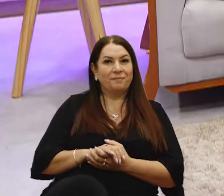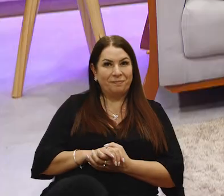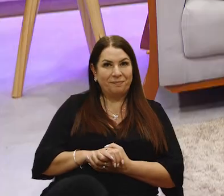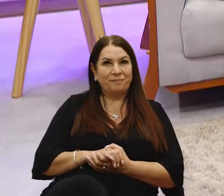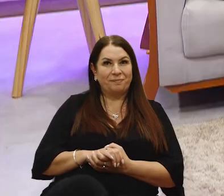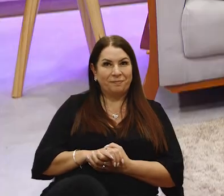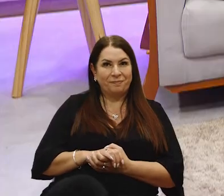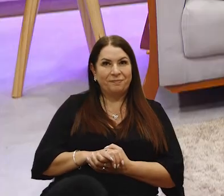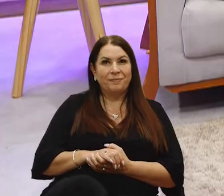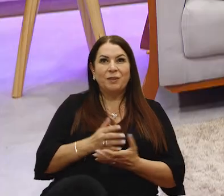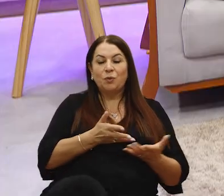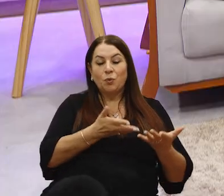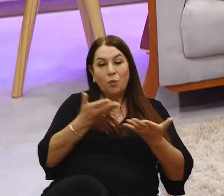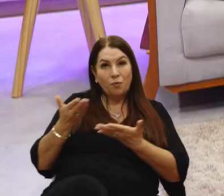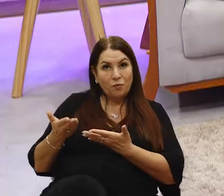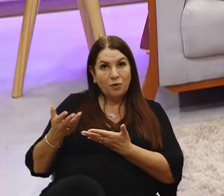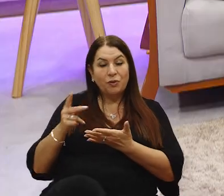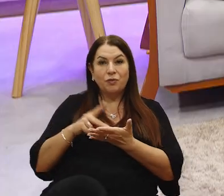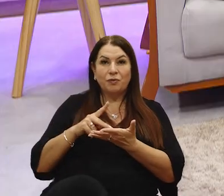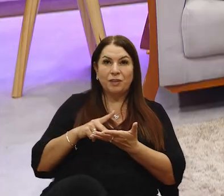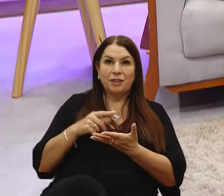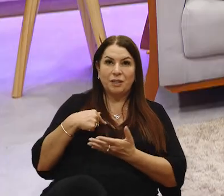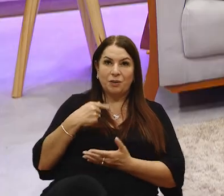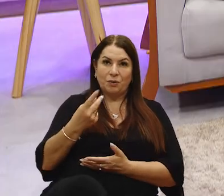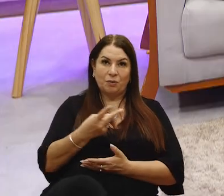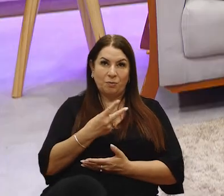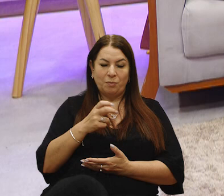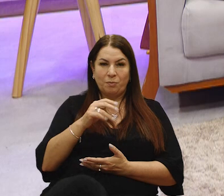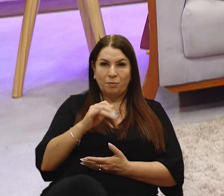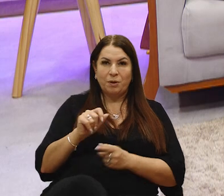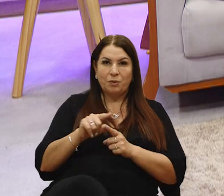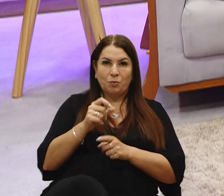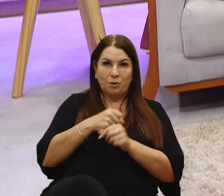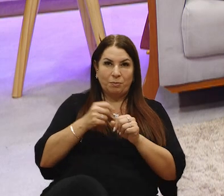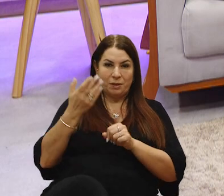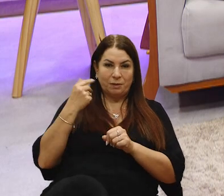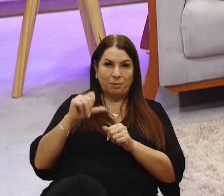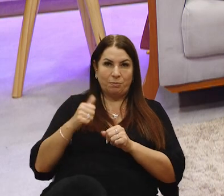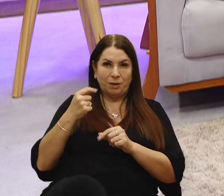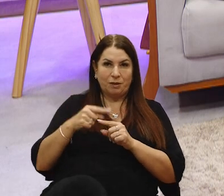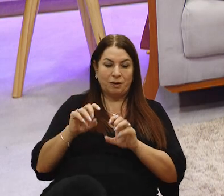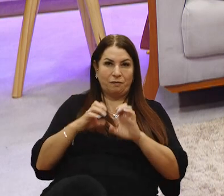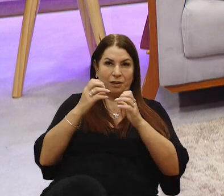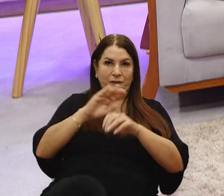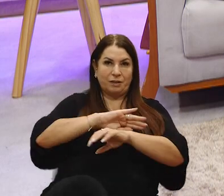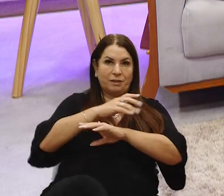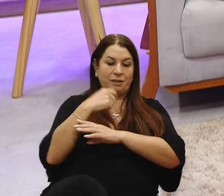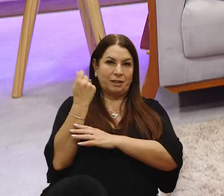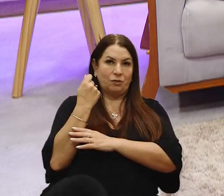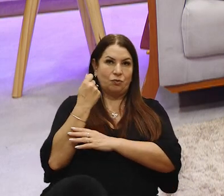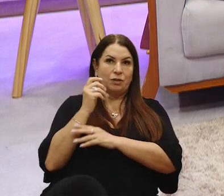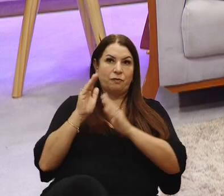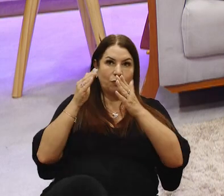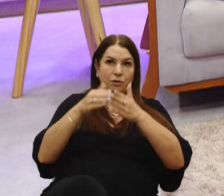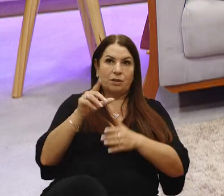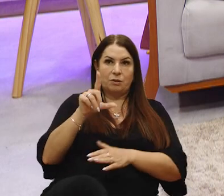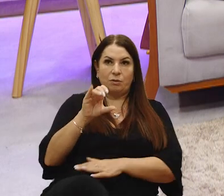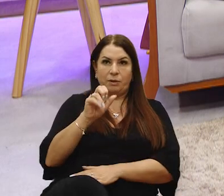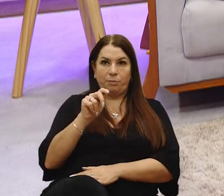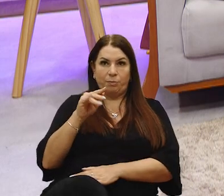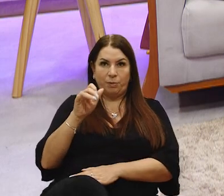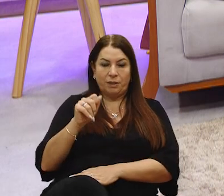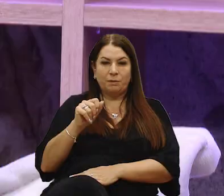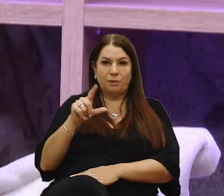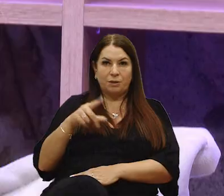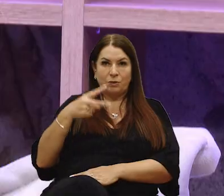tem um recado, então a gente vai aproveitar o momento, um convite, na verdade, né? Eu e a Bruna, a gente organizou no ano passado o primeiro evento da Serra Gaúcha